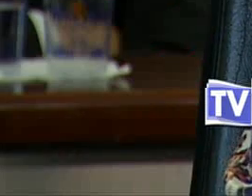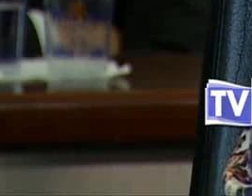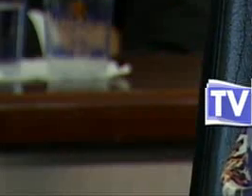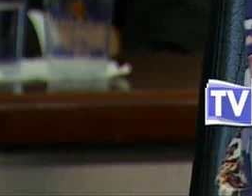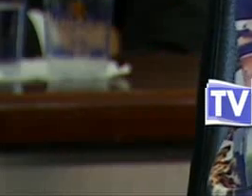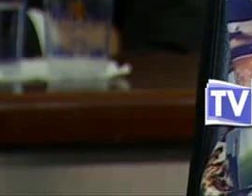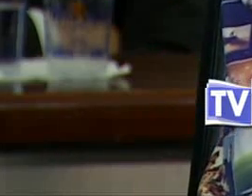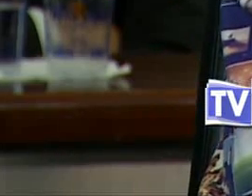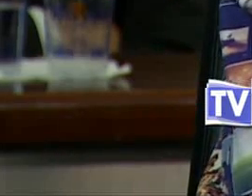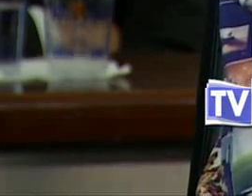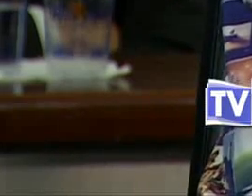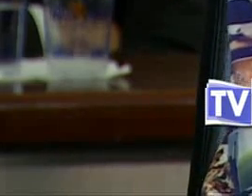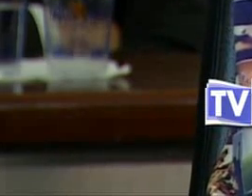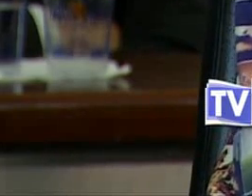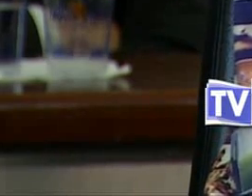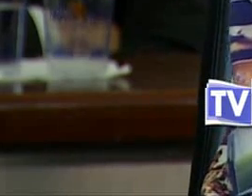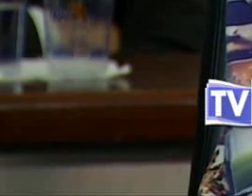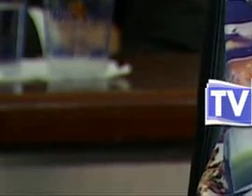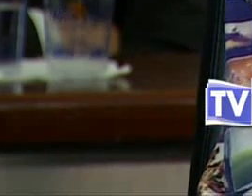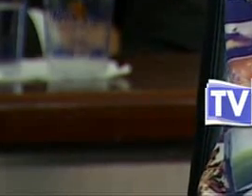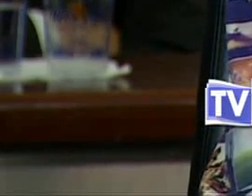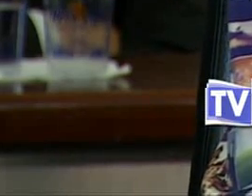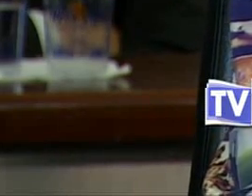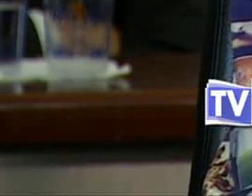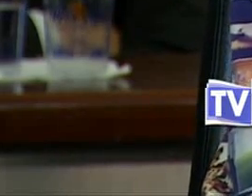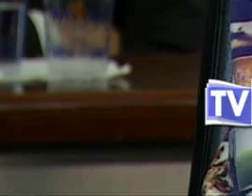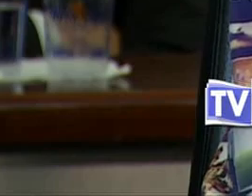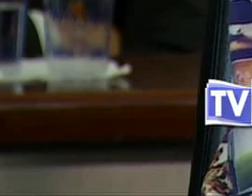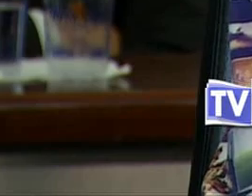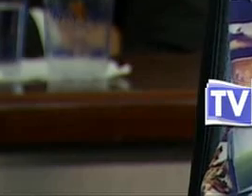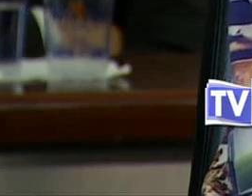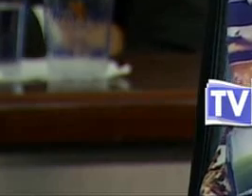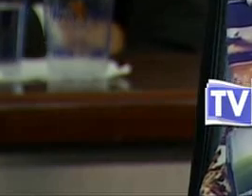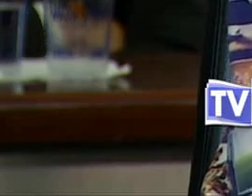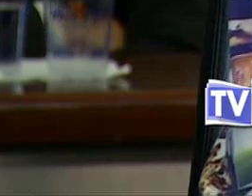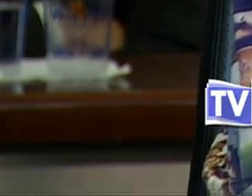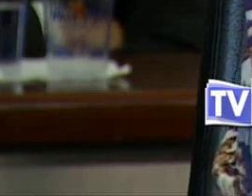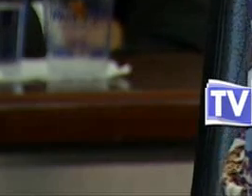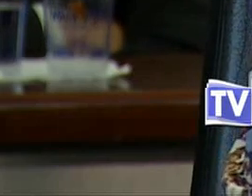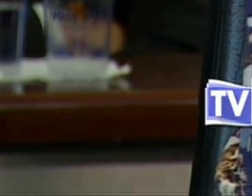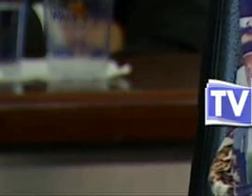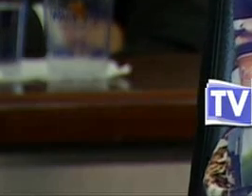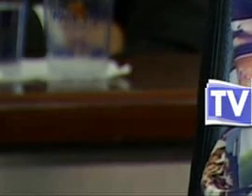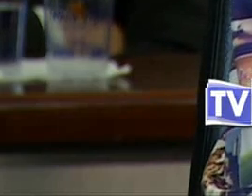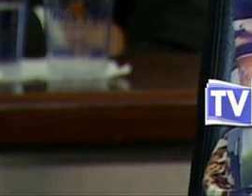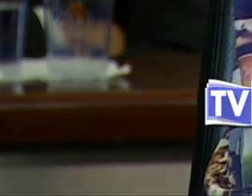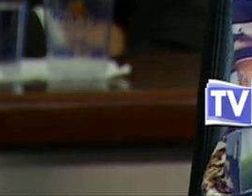você tem alguma ideia de por que, que o tubo de pasta de dente vem dentro de uma caixinha?